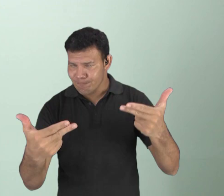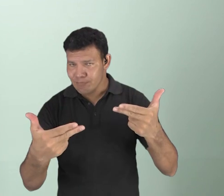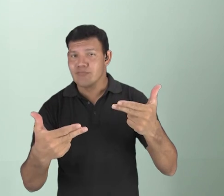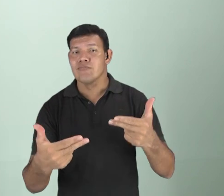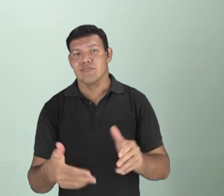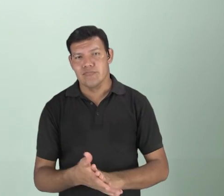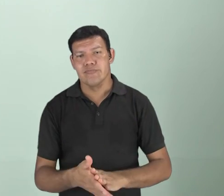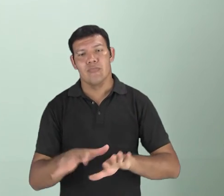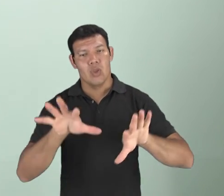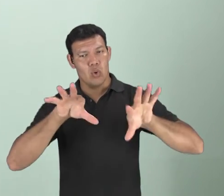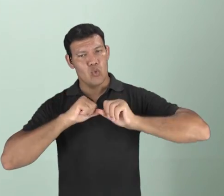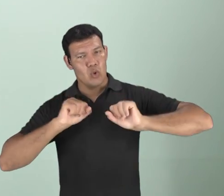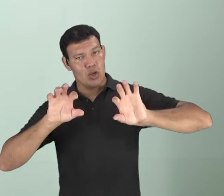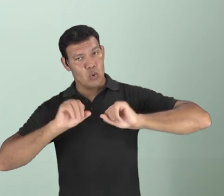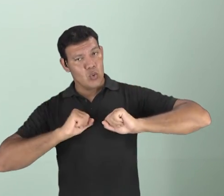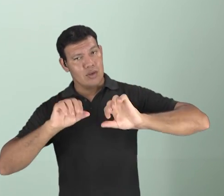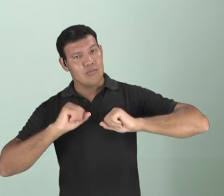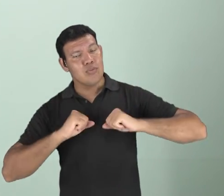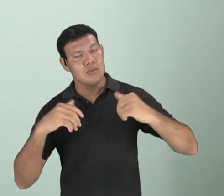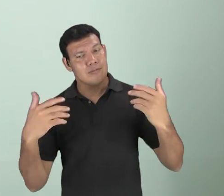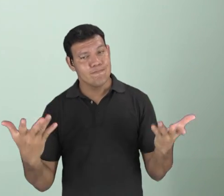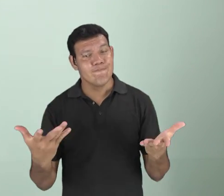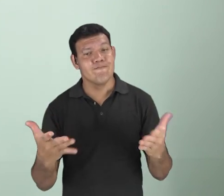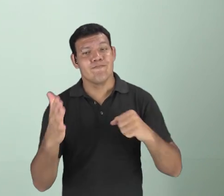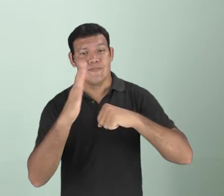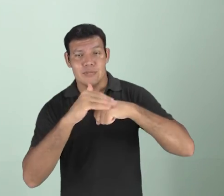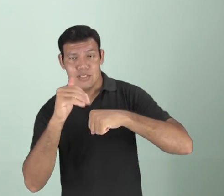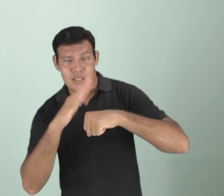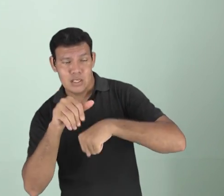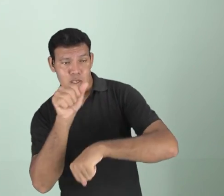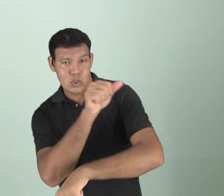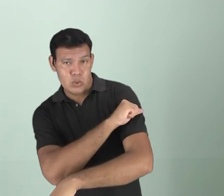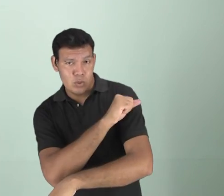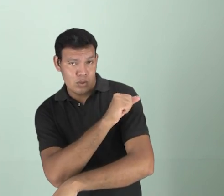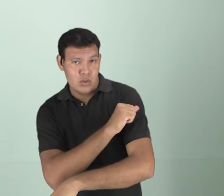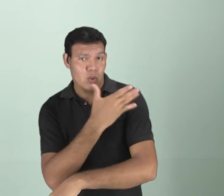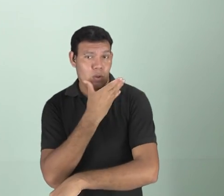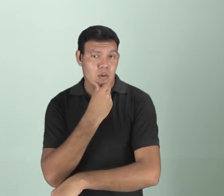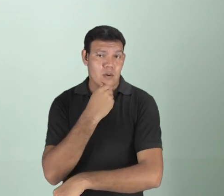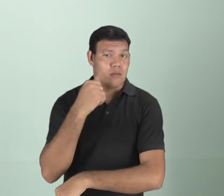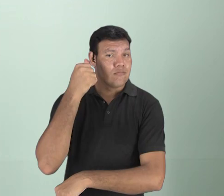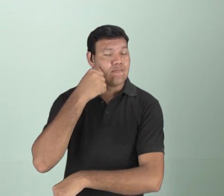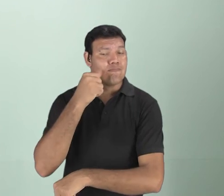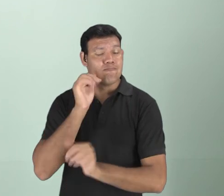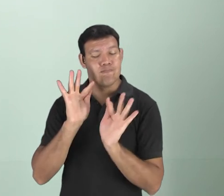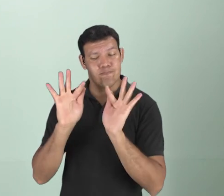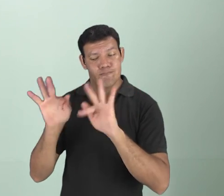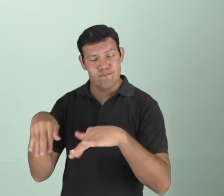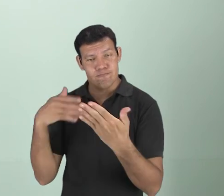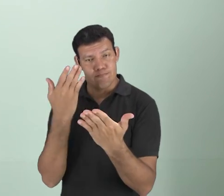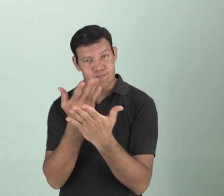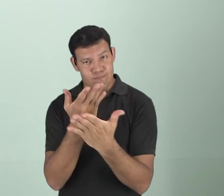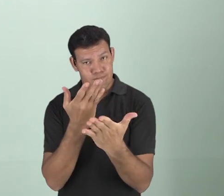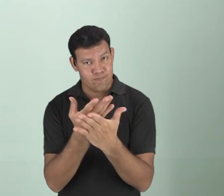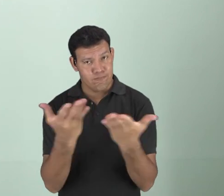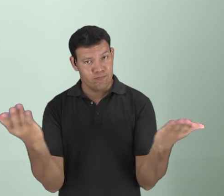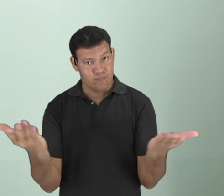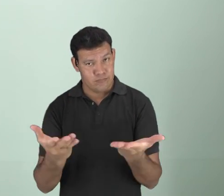estamos adquirindo. Caríssimos alunos e alunas, estou finalizando esta videoaula.